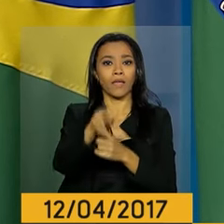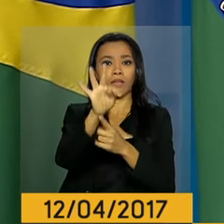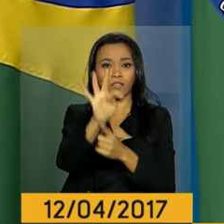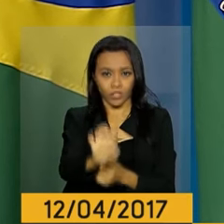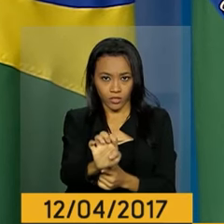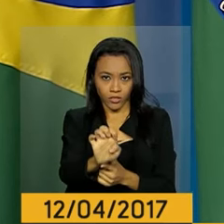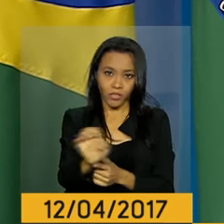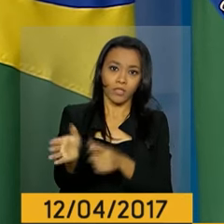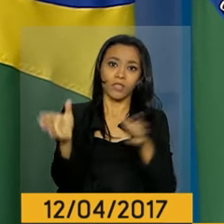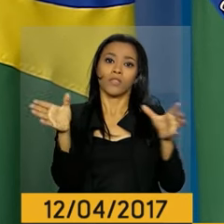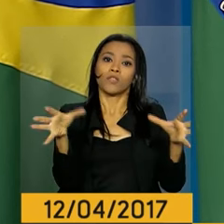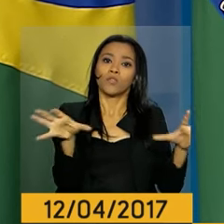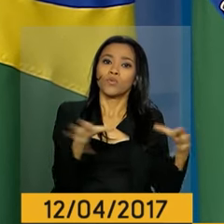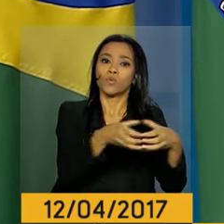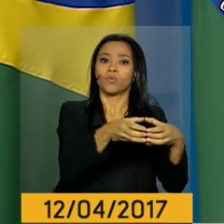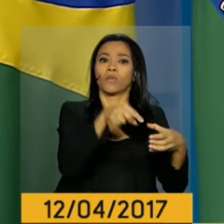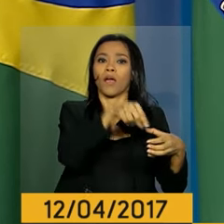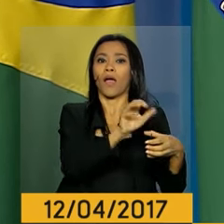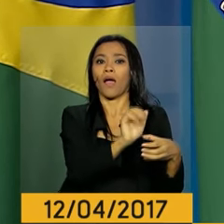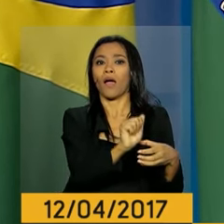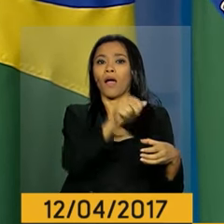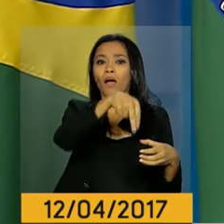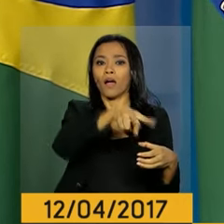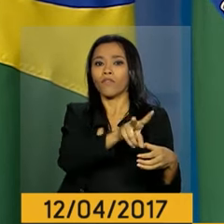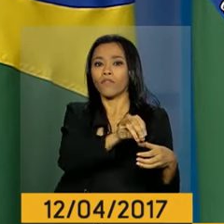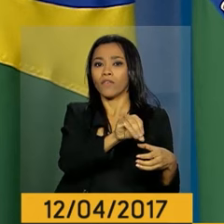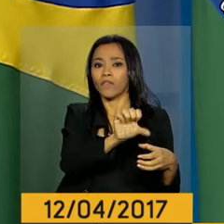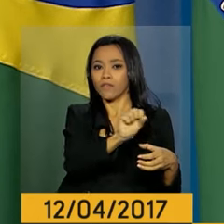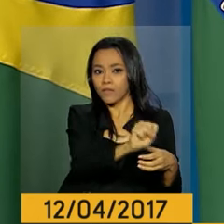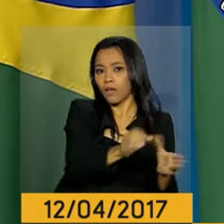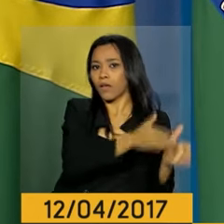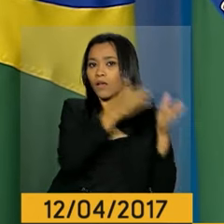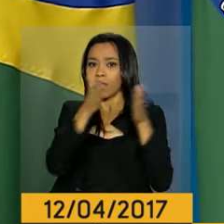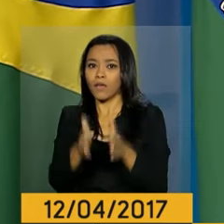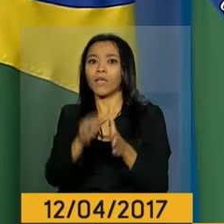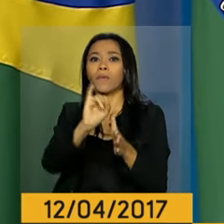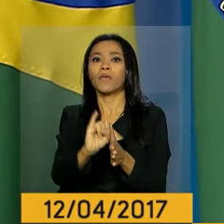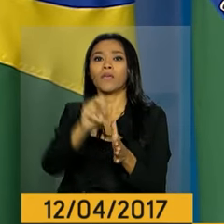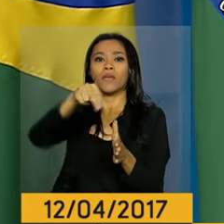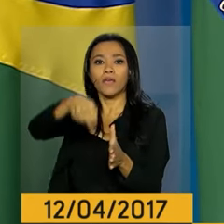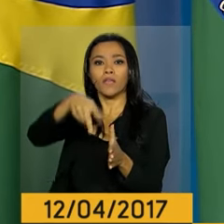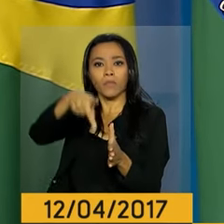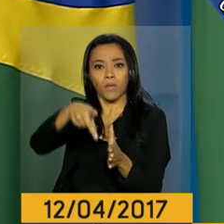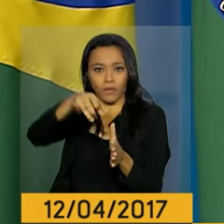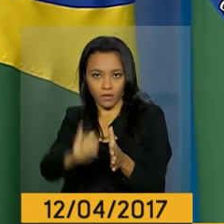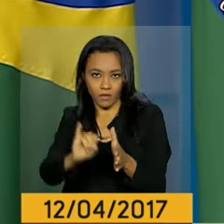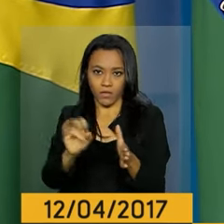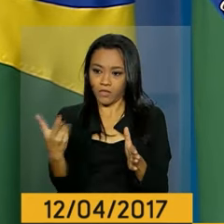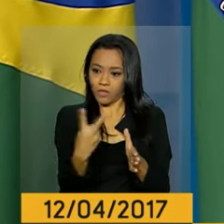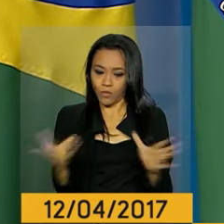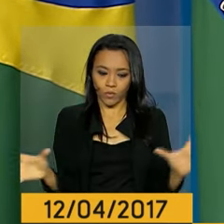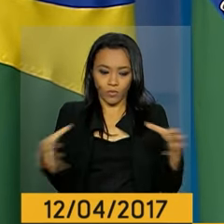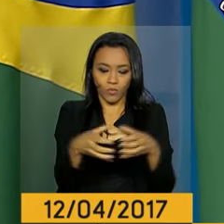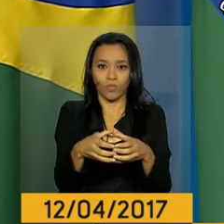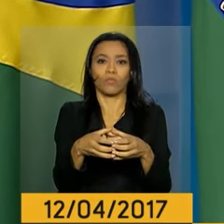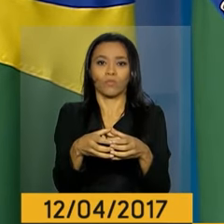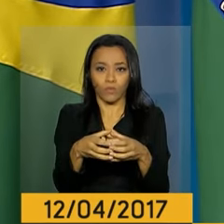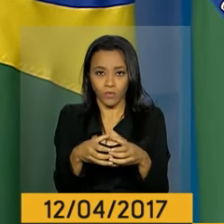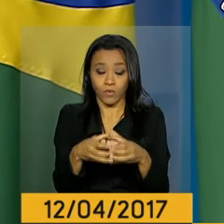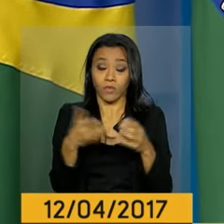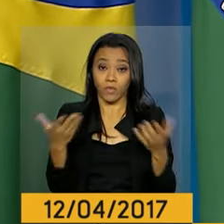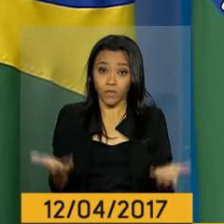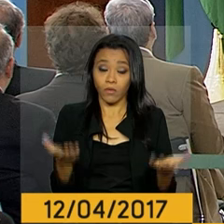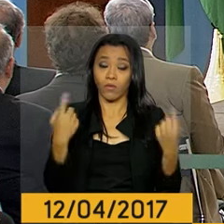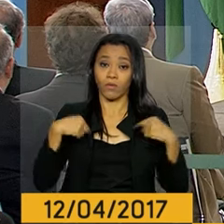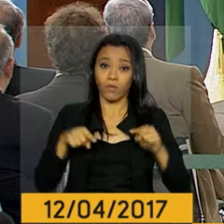agilizar a prestação dos serviços públicos nesse sentido Marcos e Marco eh Na verdade